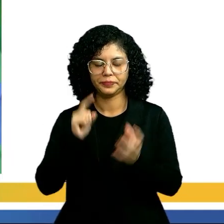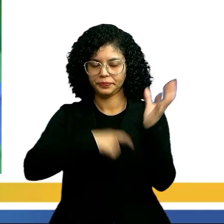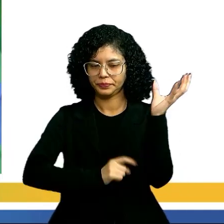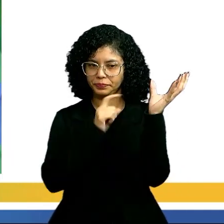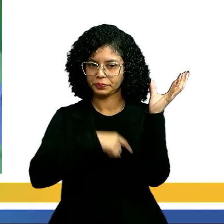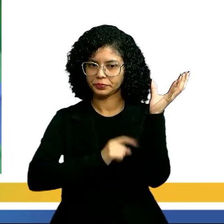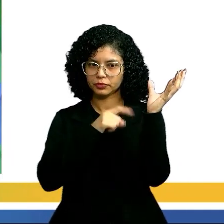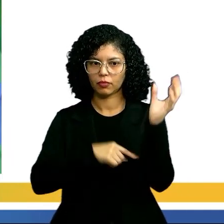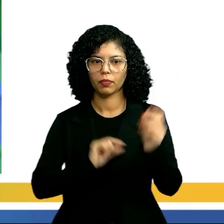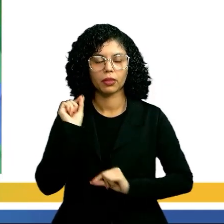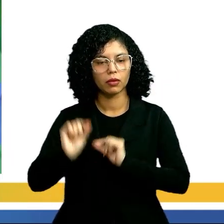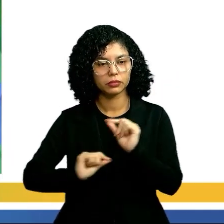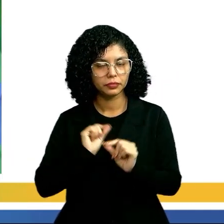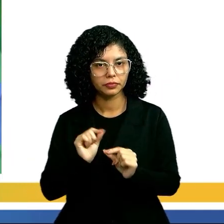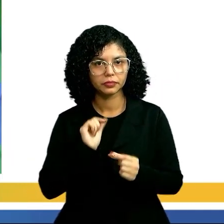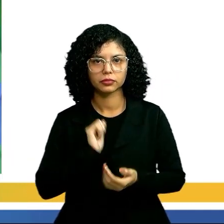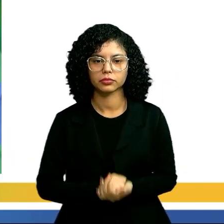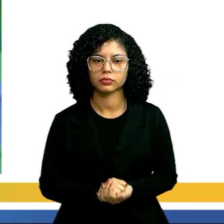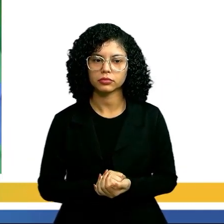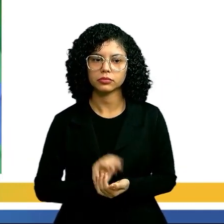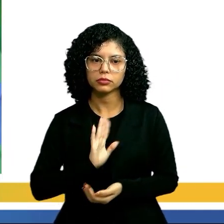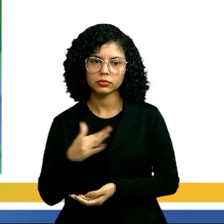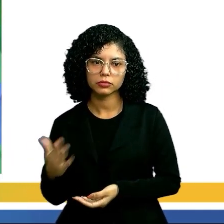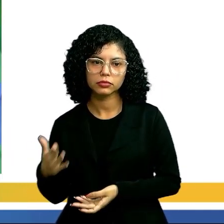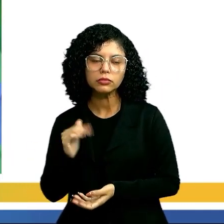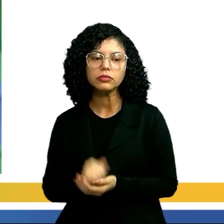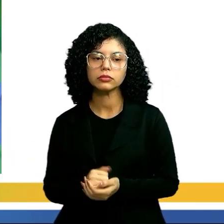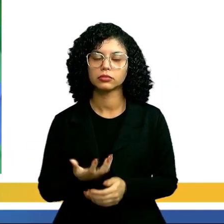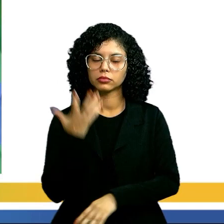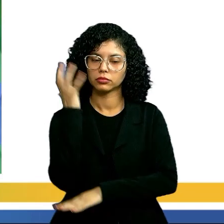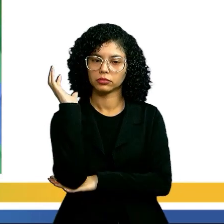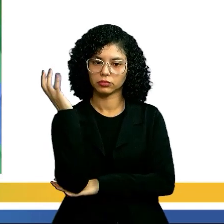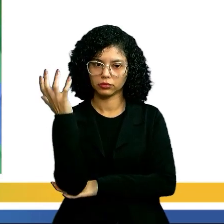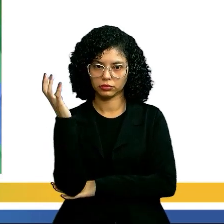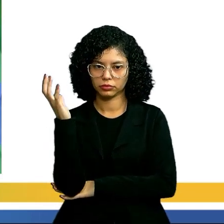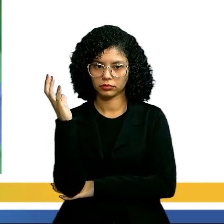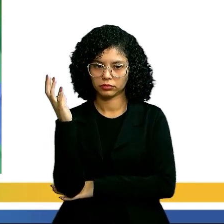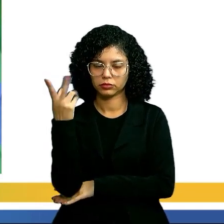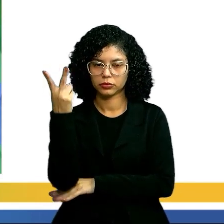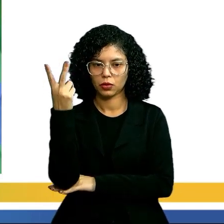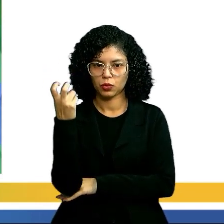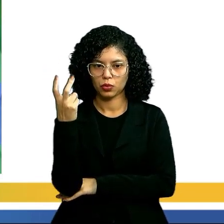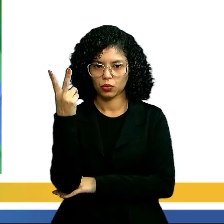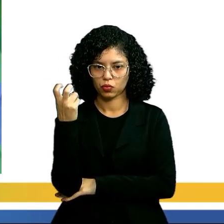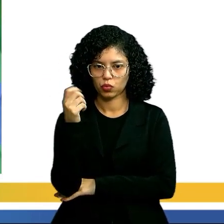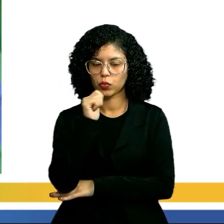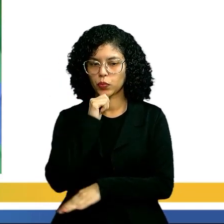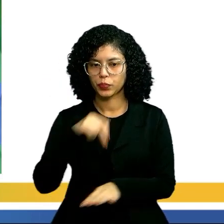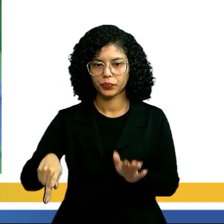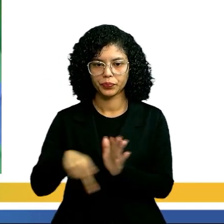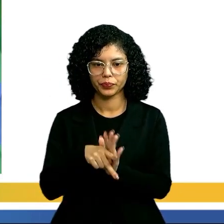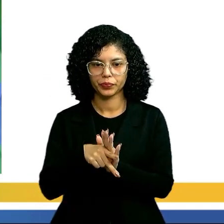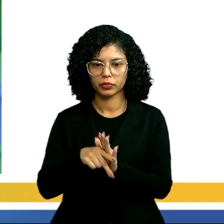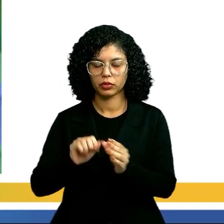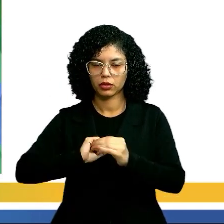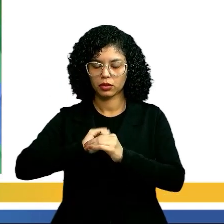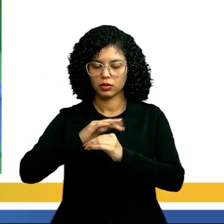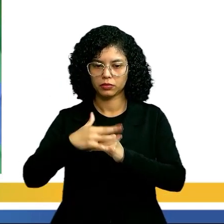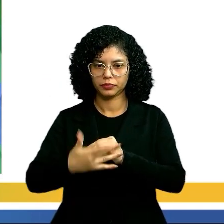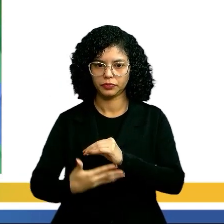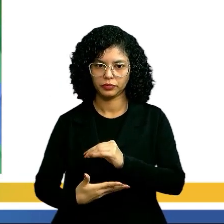fotossíntese. O que é a fotossíntese? É quando uma planta absorve ou retira o dióxido de carbono da